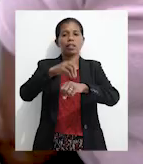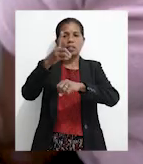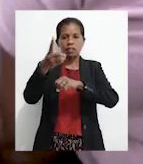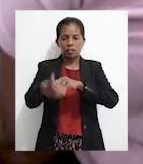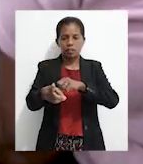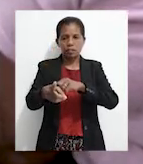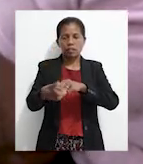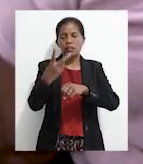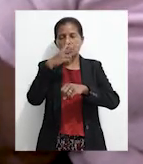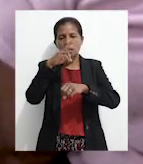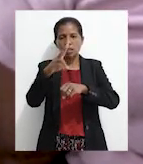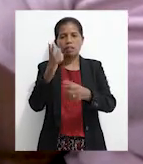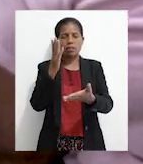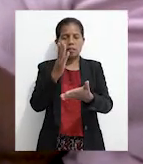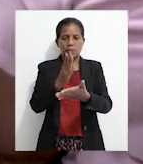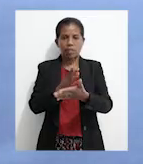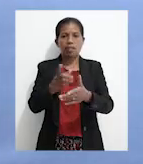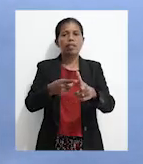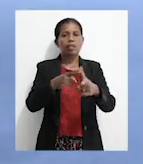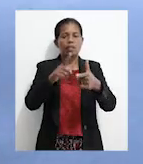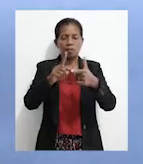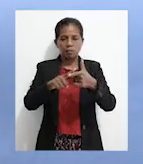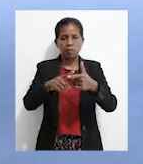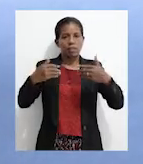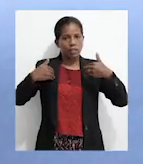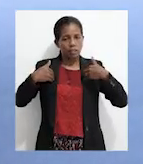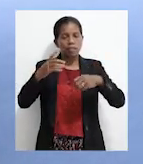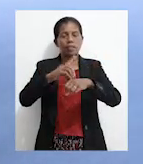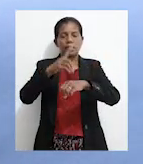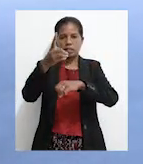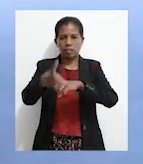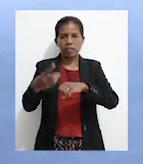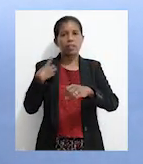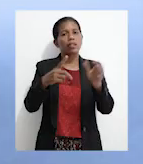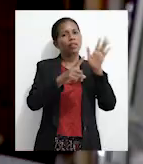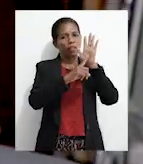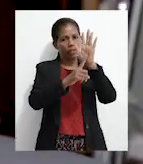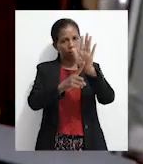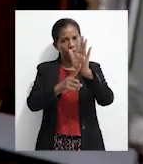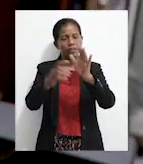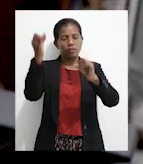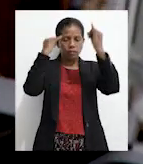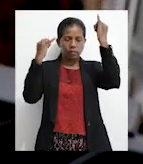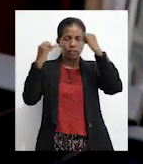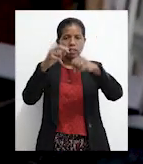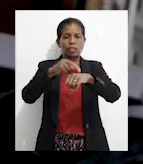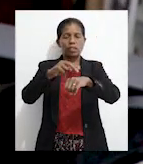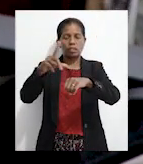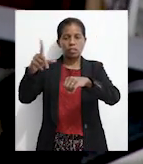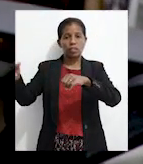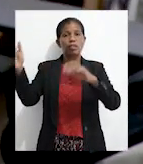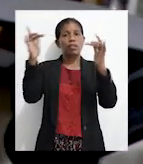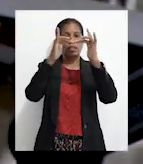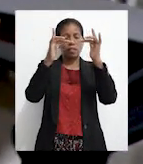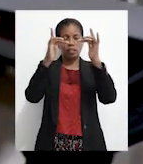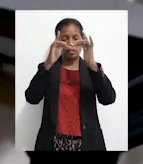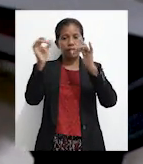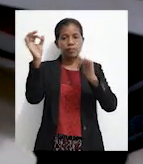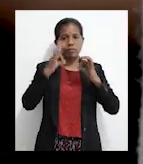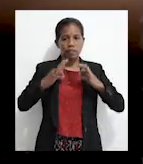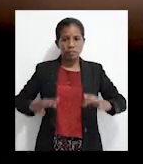preparação mitigação, disaster no depois de acontece disaster. Ita tu fosai informasau Direção Nasional Meteorologia e Geofísica,